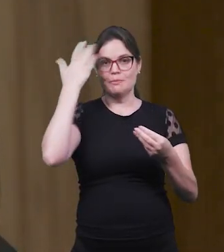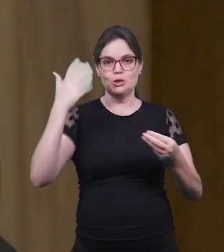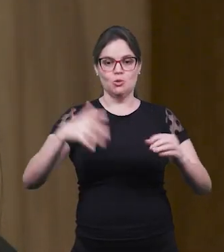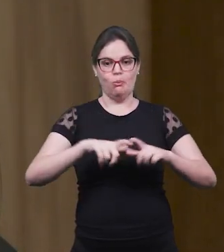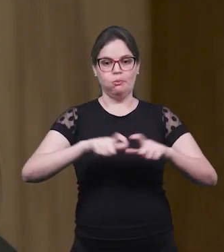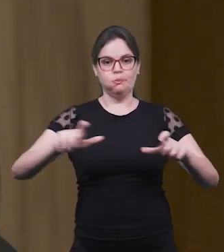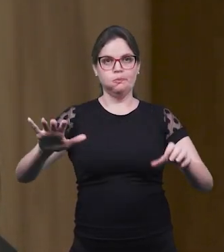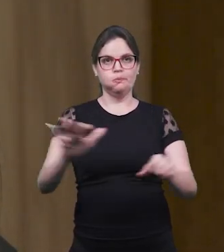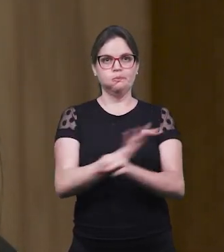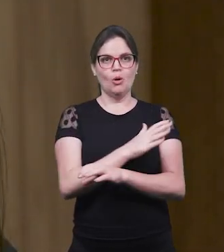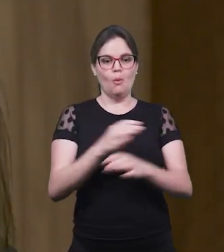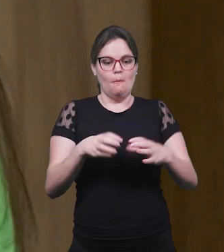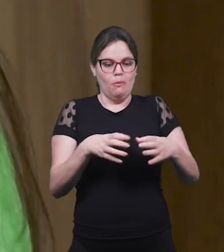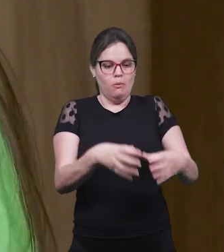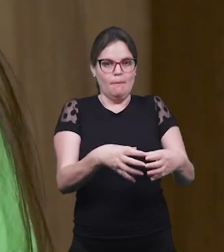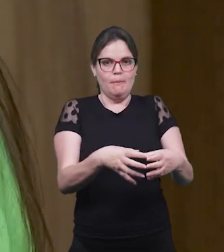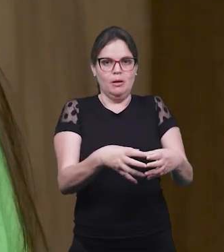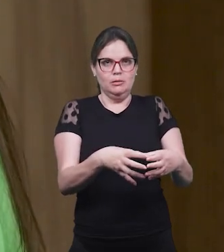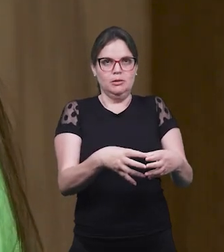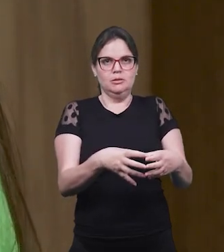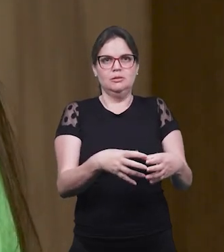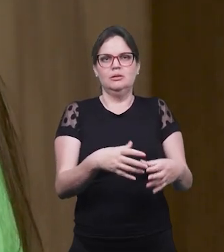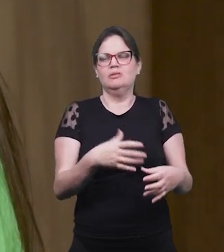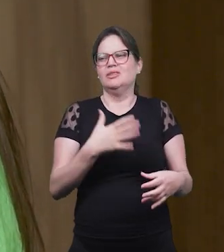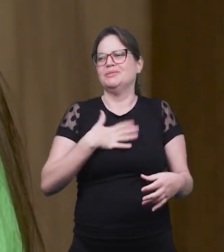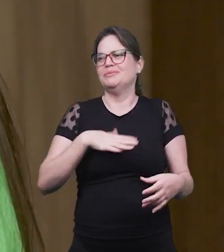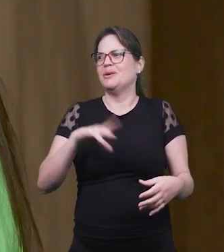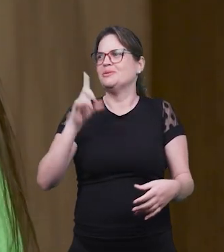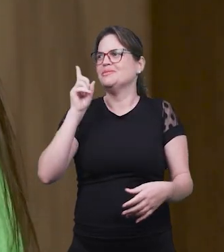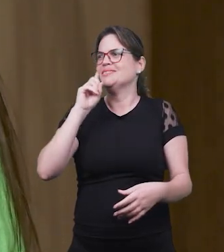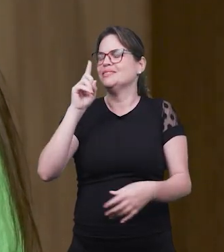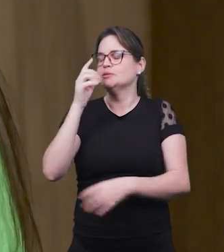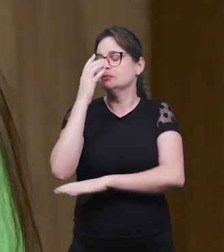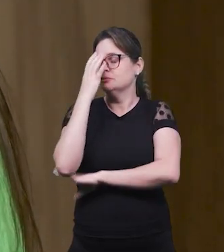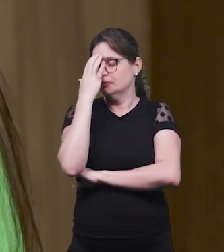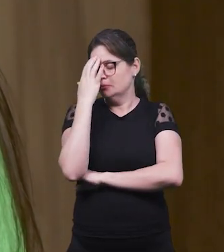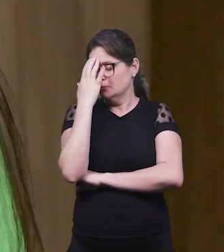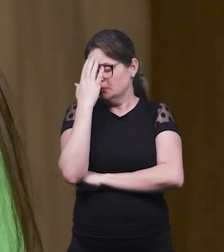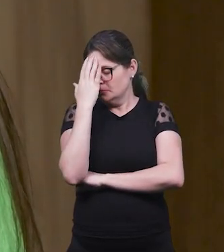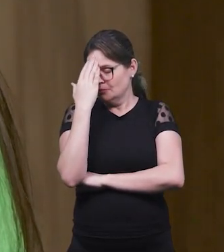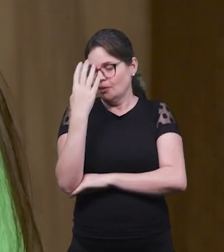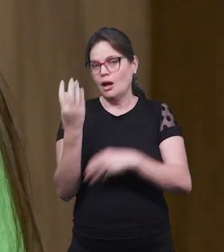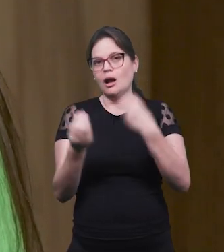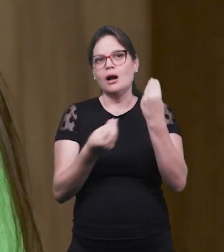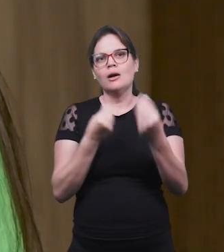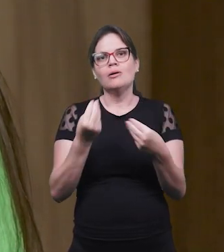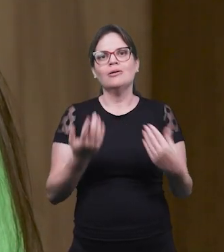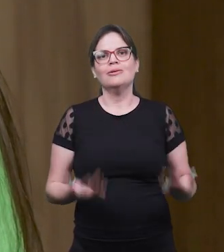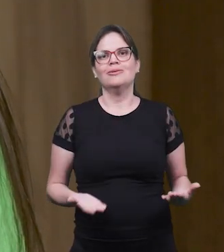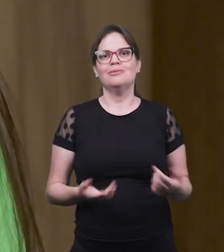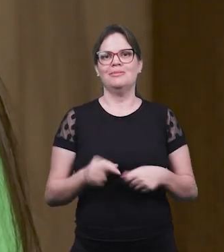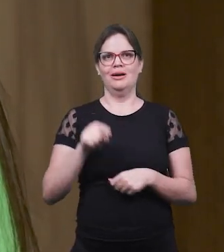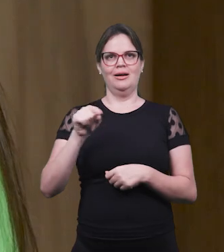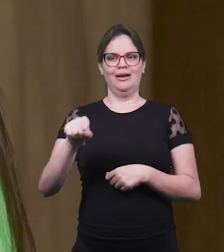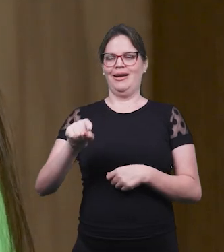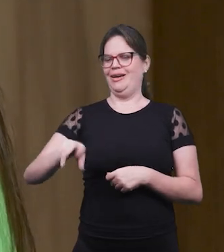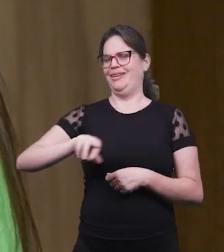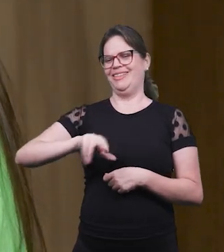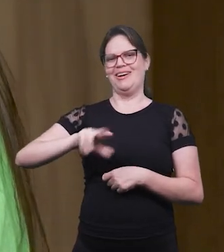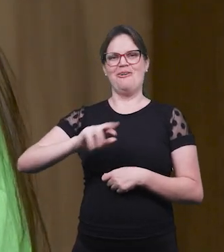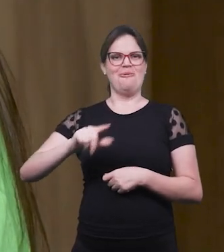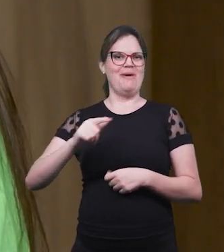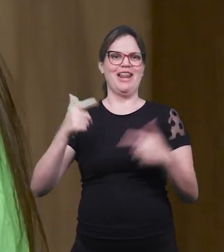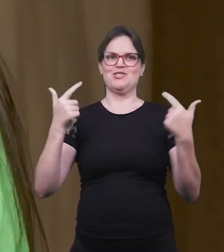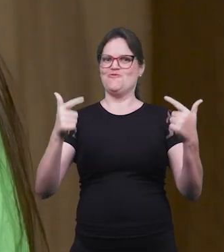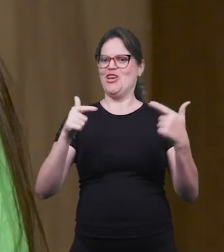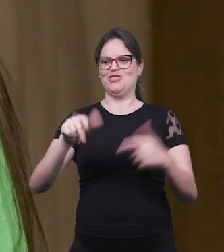e aquele monte de papelzinho. Eu falei, pronto, agora o que vai acontecer Ela não comigo? era divertida como professor Josias, né?